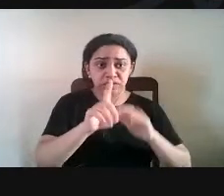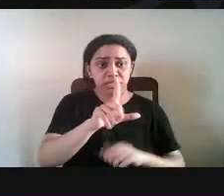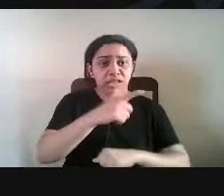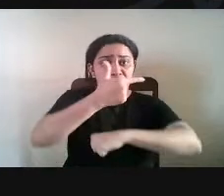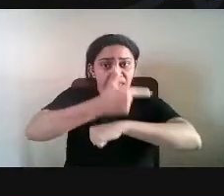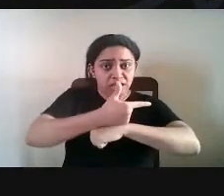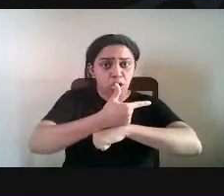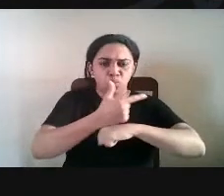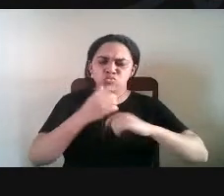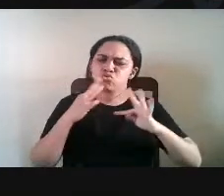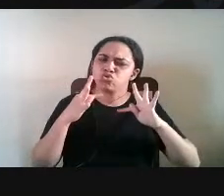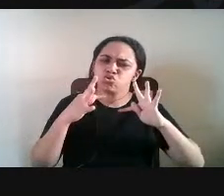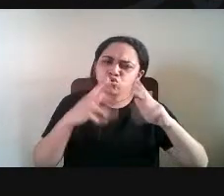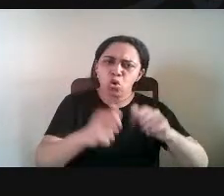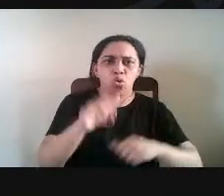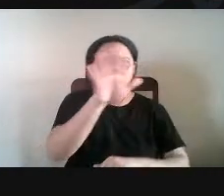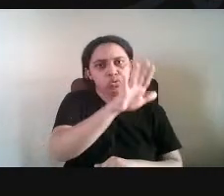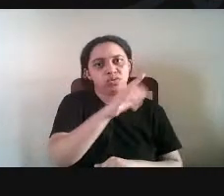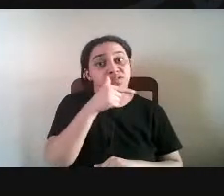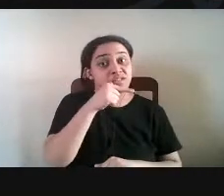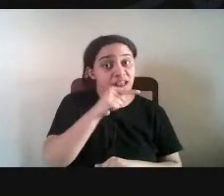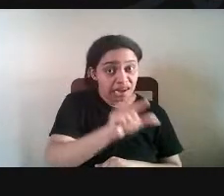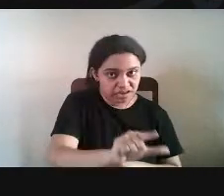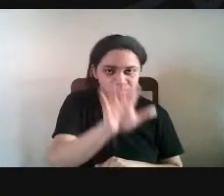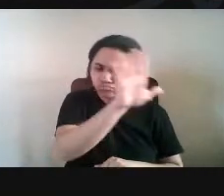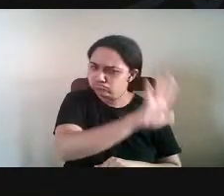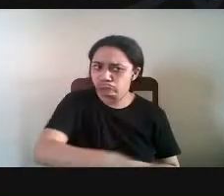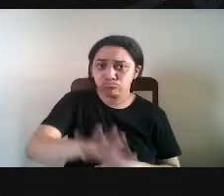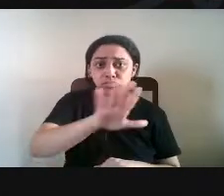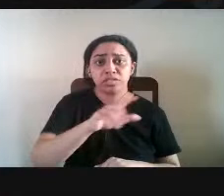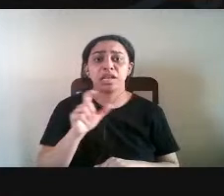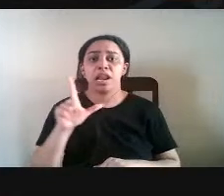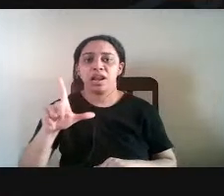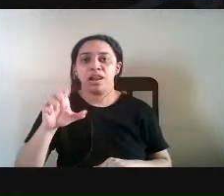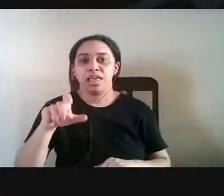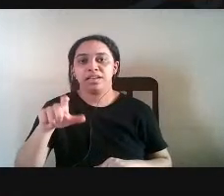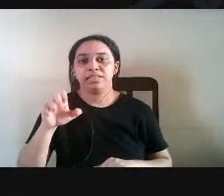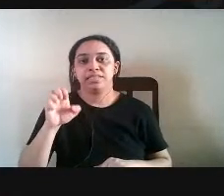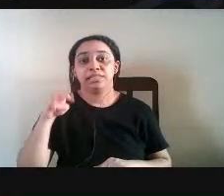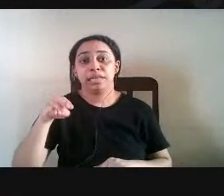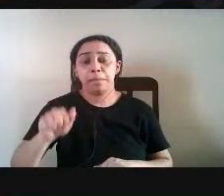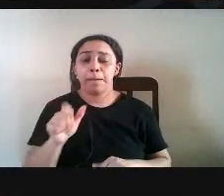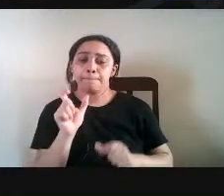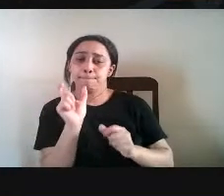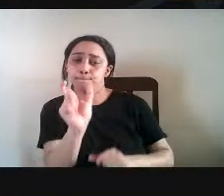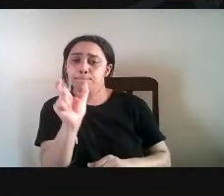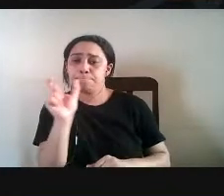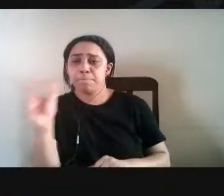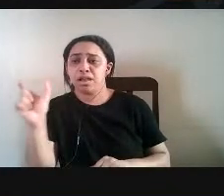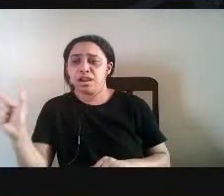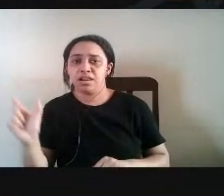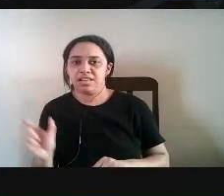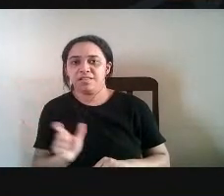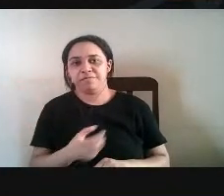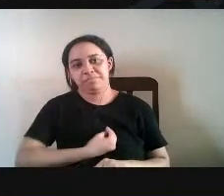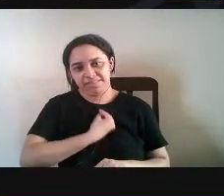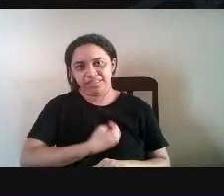língua, e lexema são essas partes, são essas palavras que constituem esse léxico da língua.